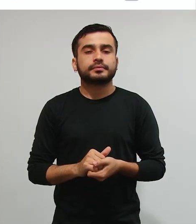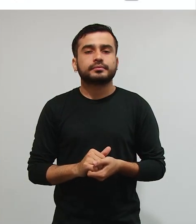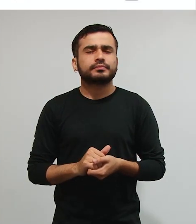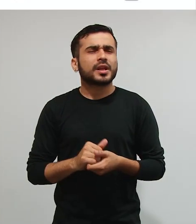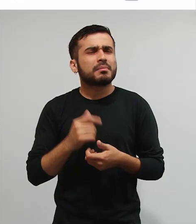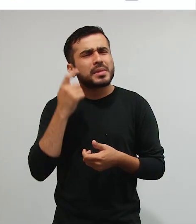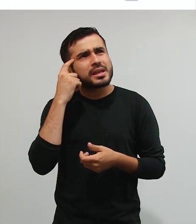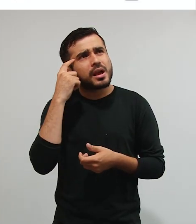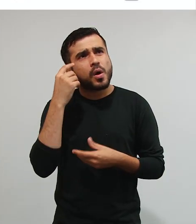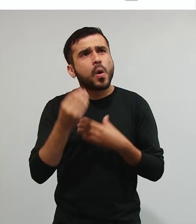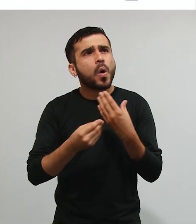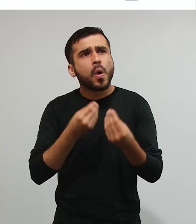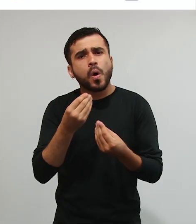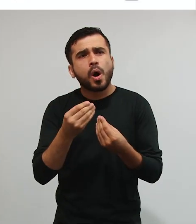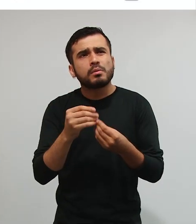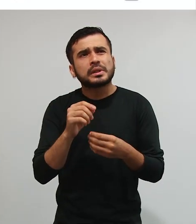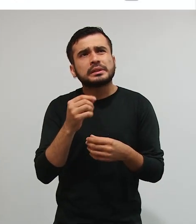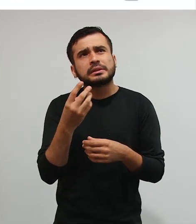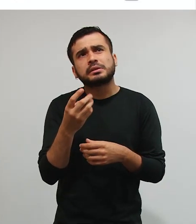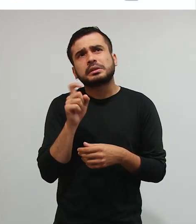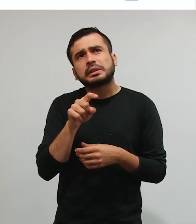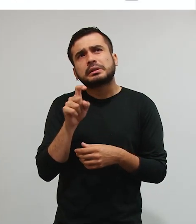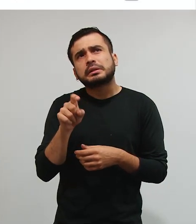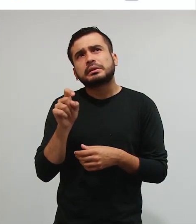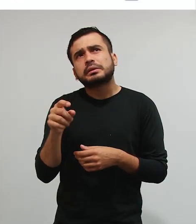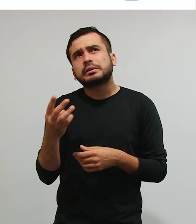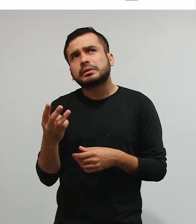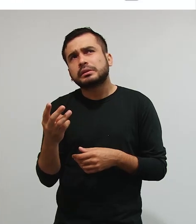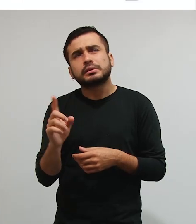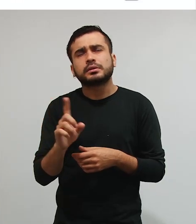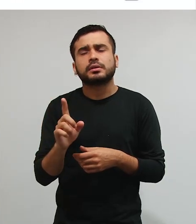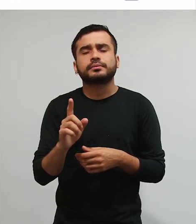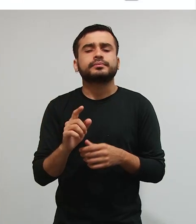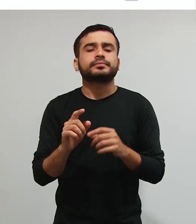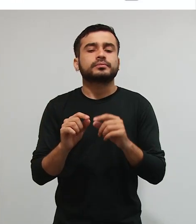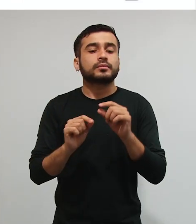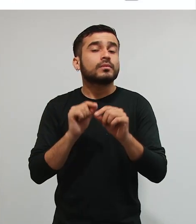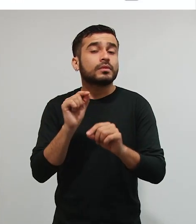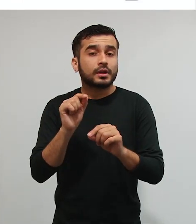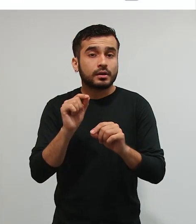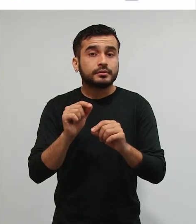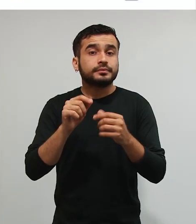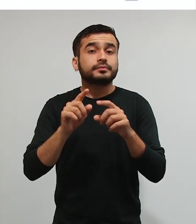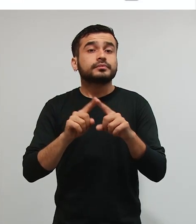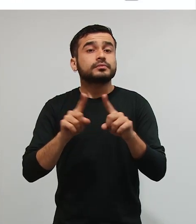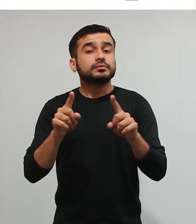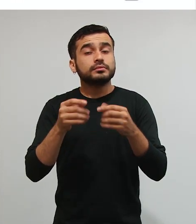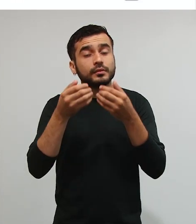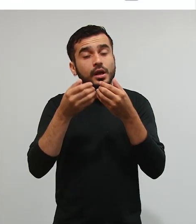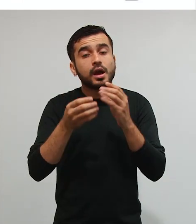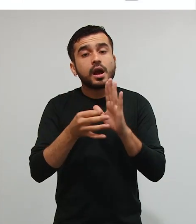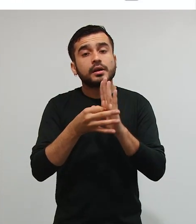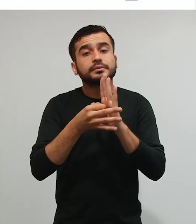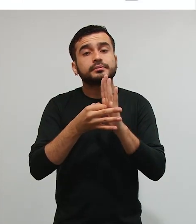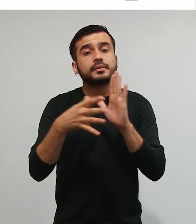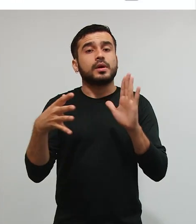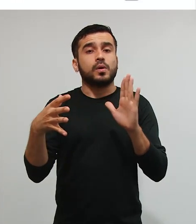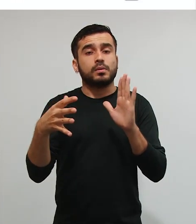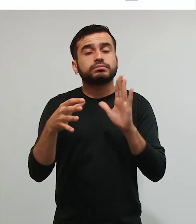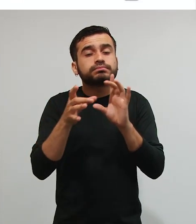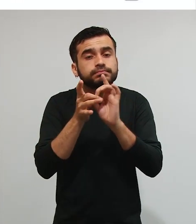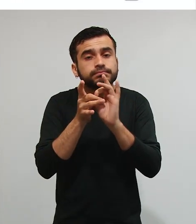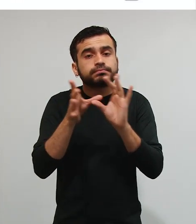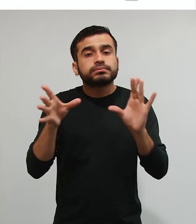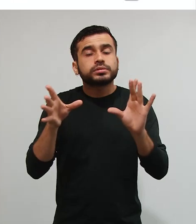Professora, como é que eu vou deixar aberta a discussão? Vou colocar 3 pontinhos? Não, claro que não. Você vai deixar aberta a discussão como? Você vai